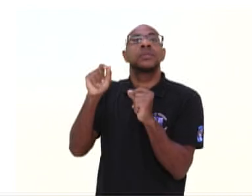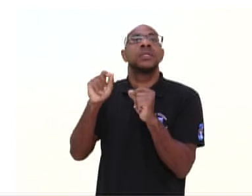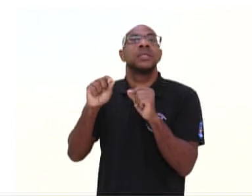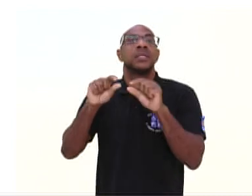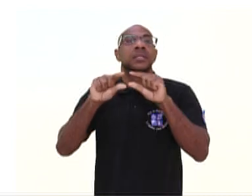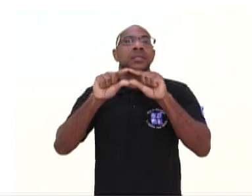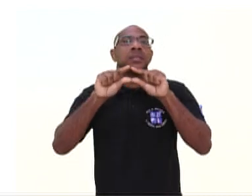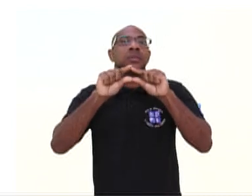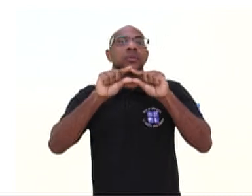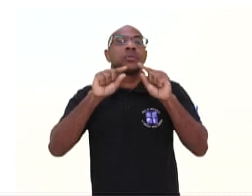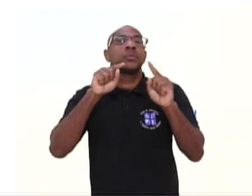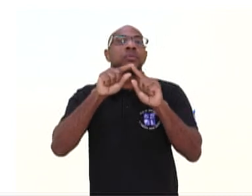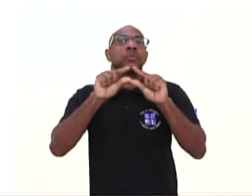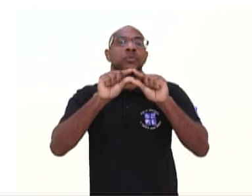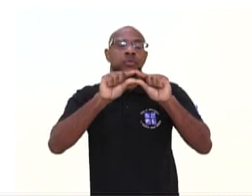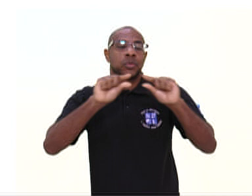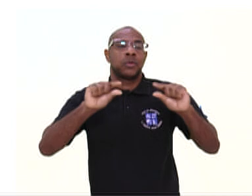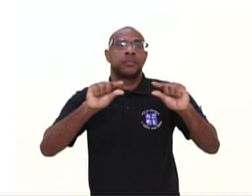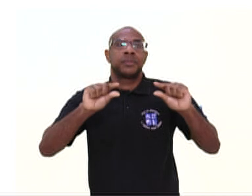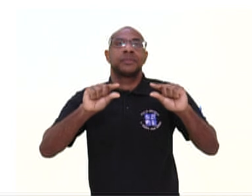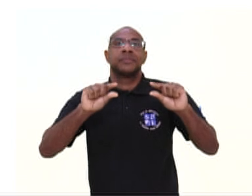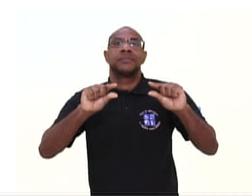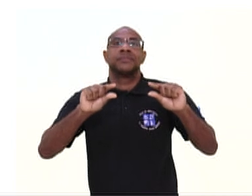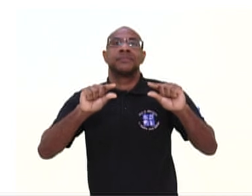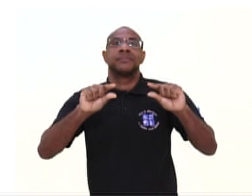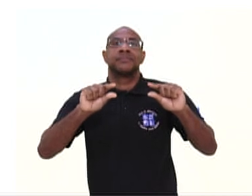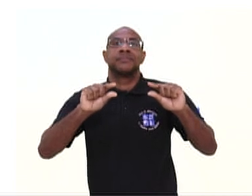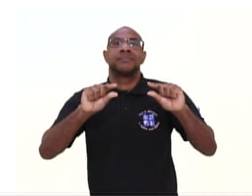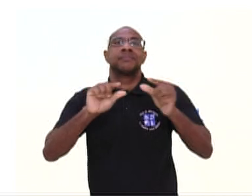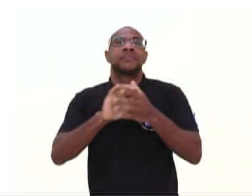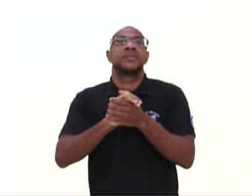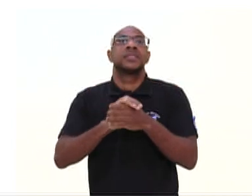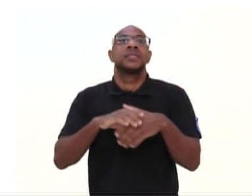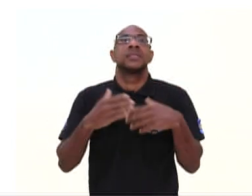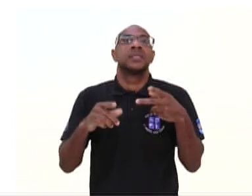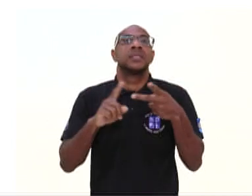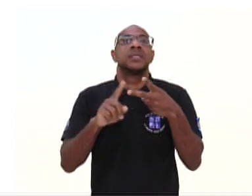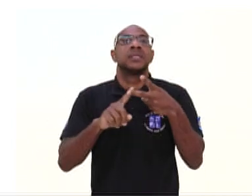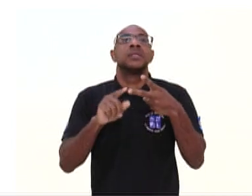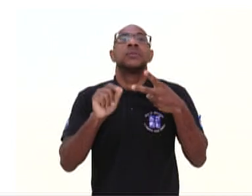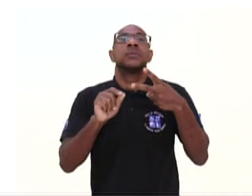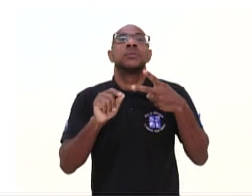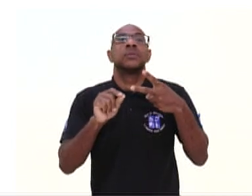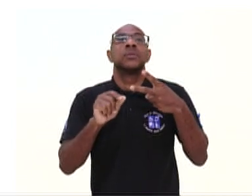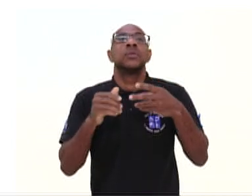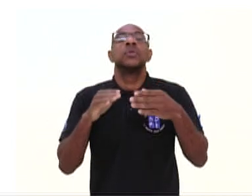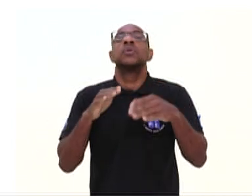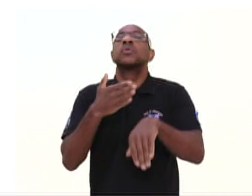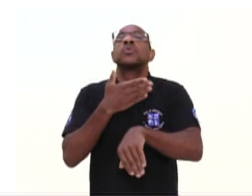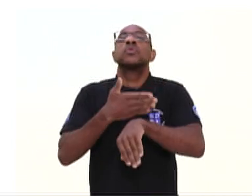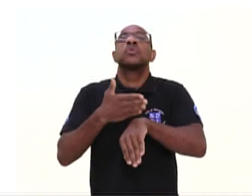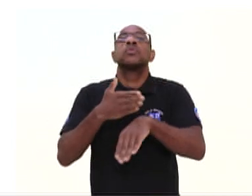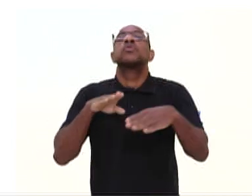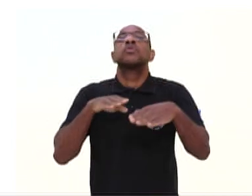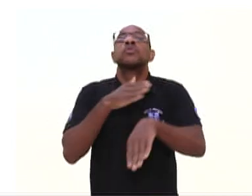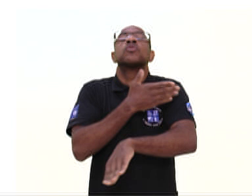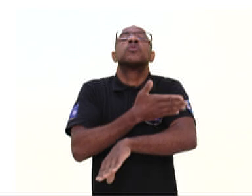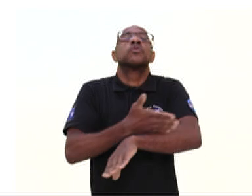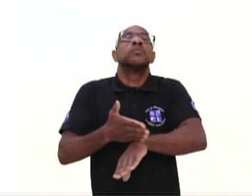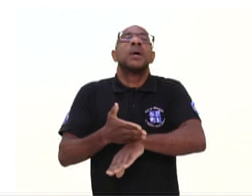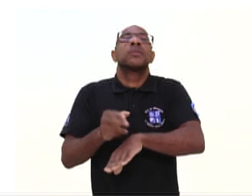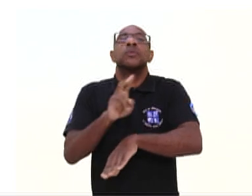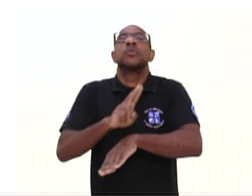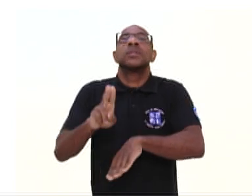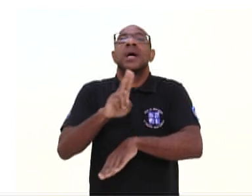com 19,8% das respostas. E 4. Costumavam usar o telefone móvel celular de